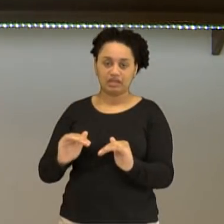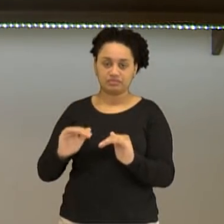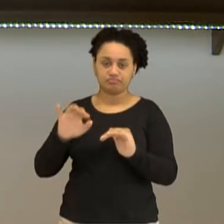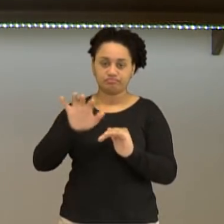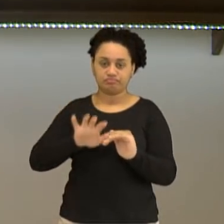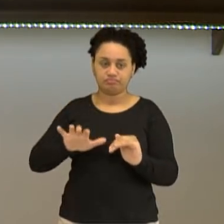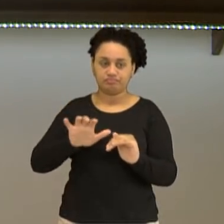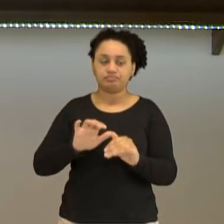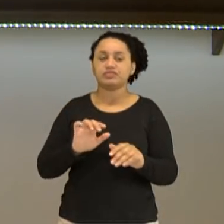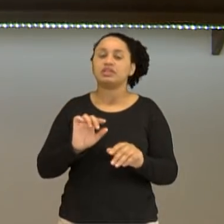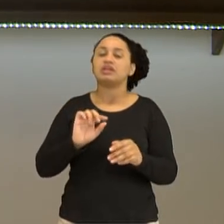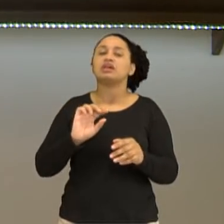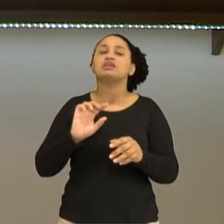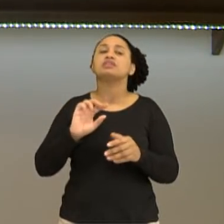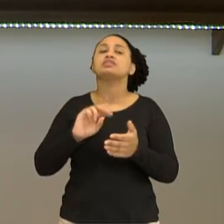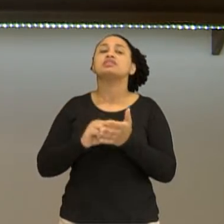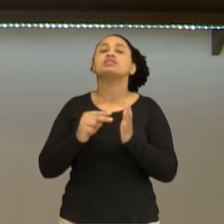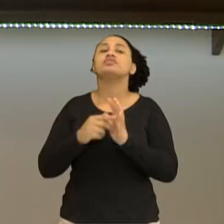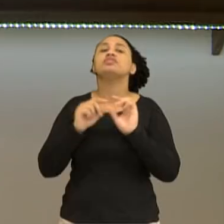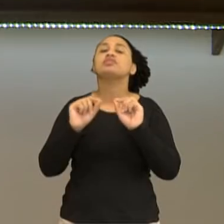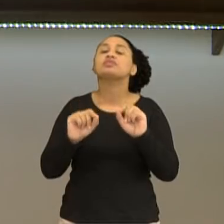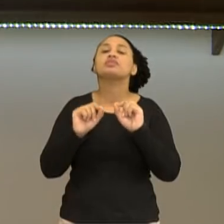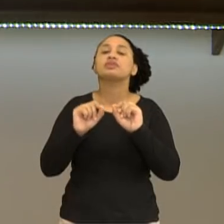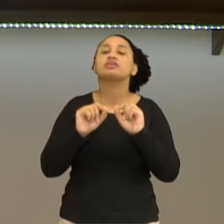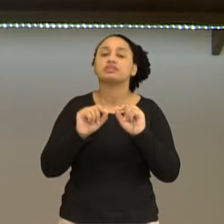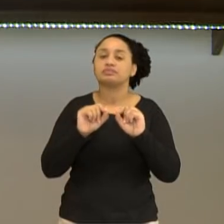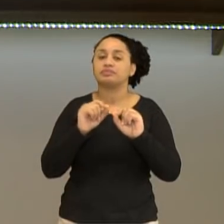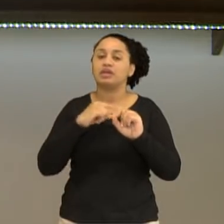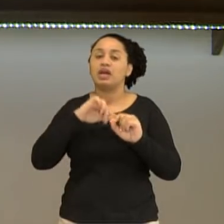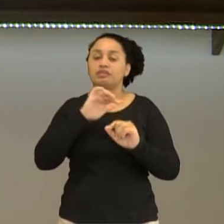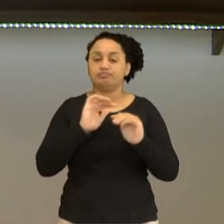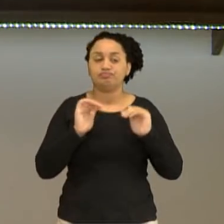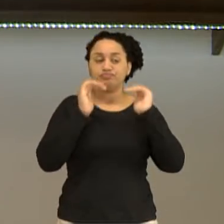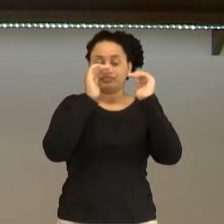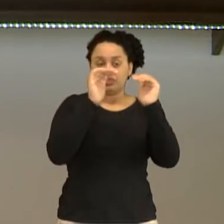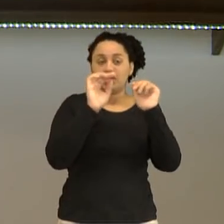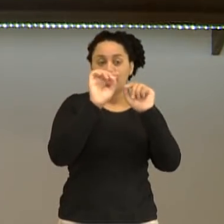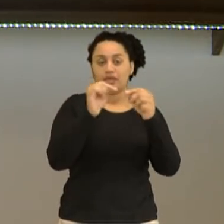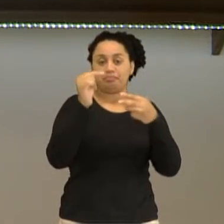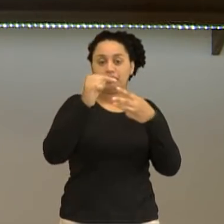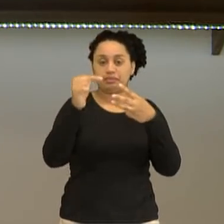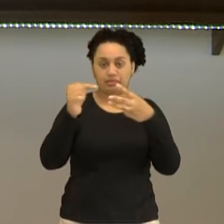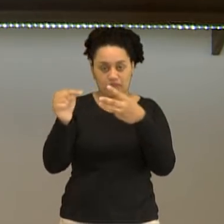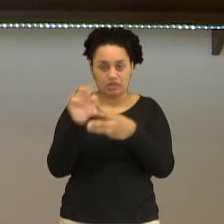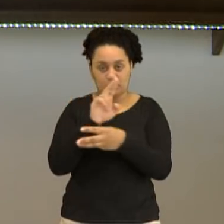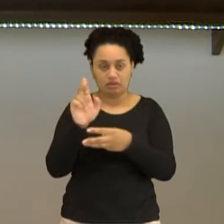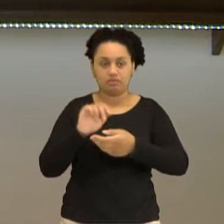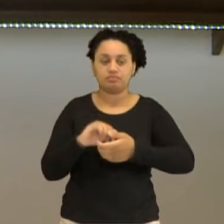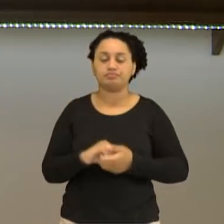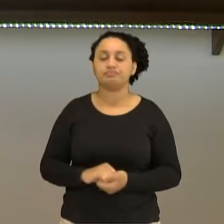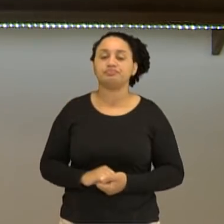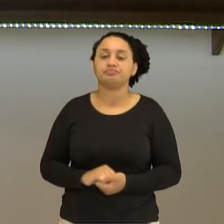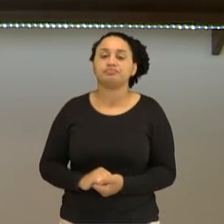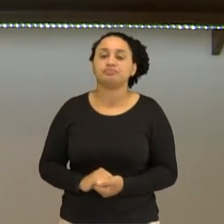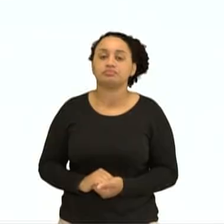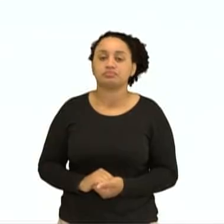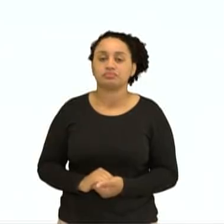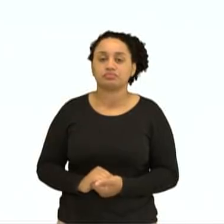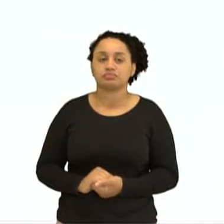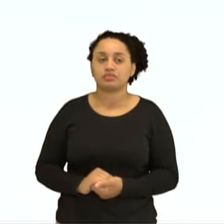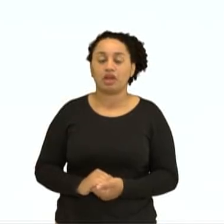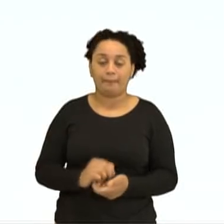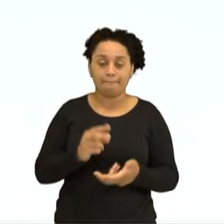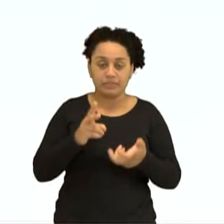inferiores. Quem são o grupo das vias aéreas superiores? O grupo das vias aéreas superiores estão aqui,